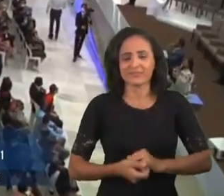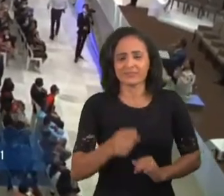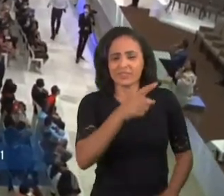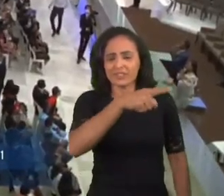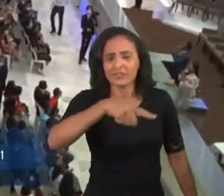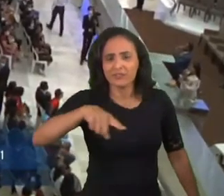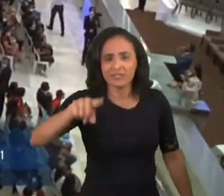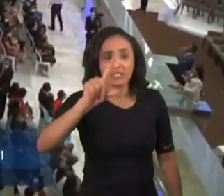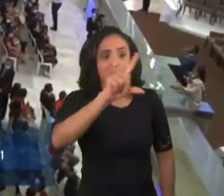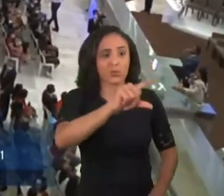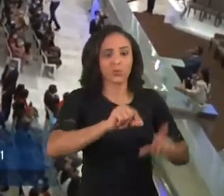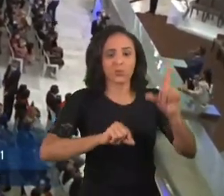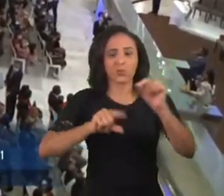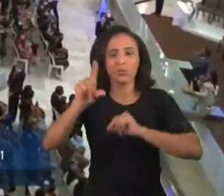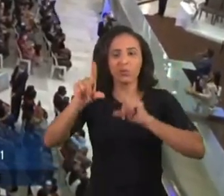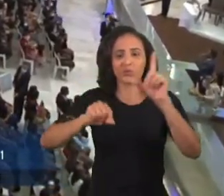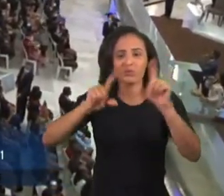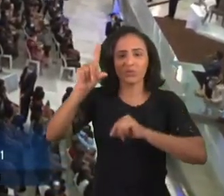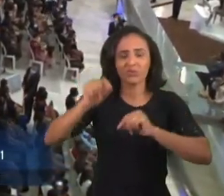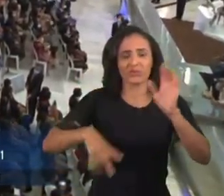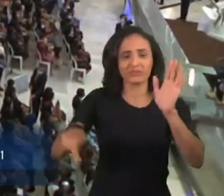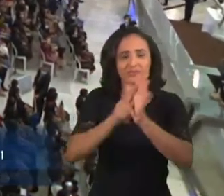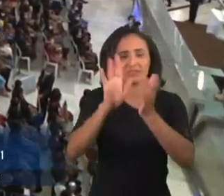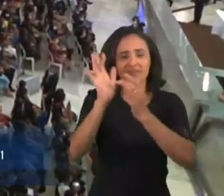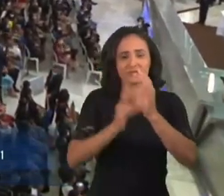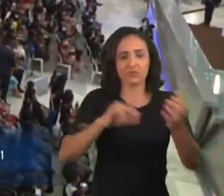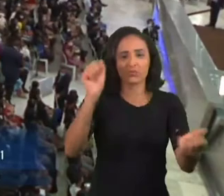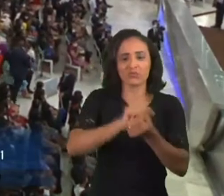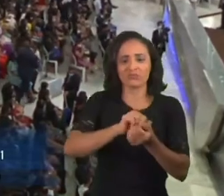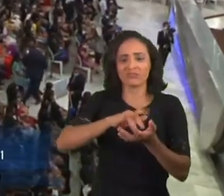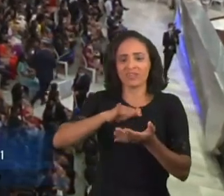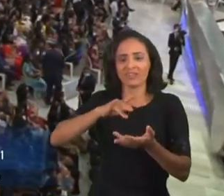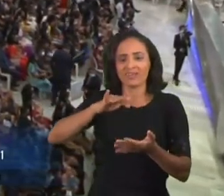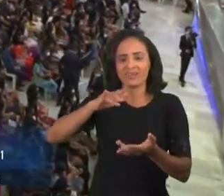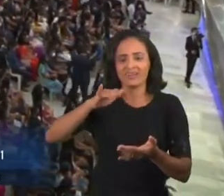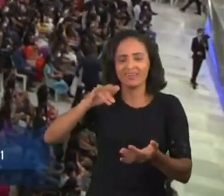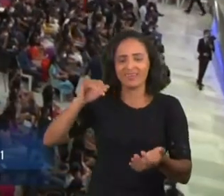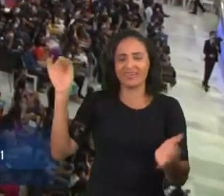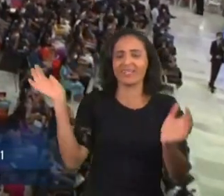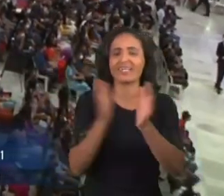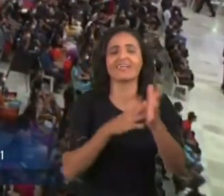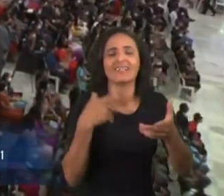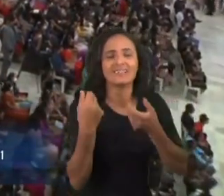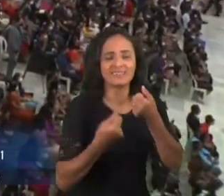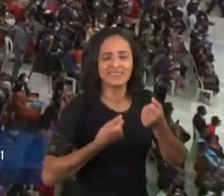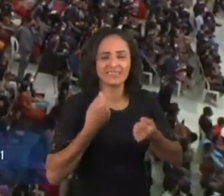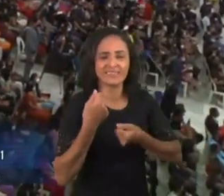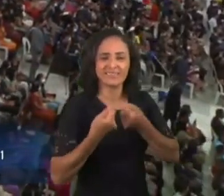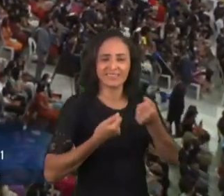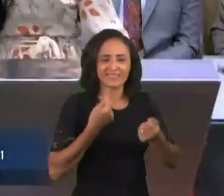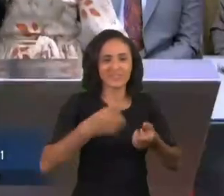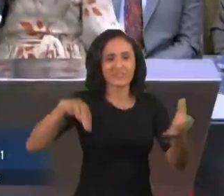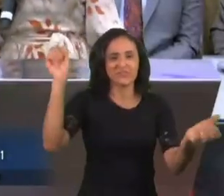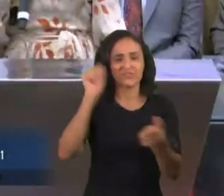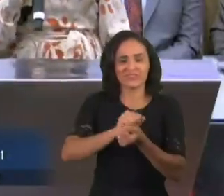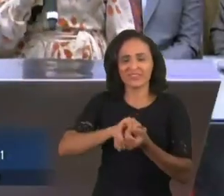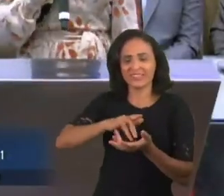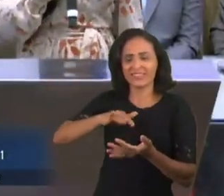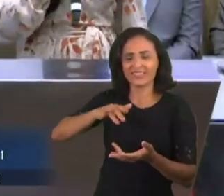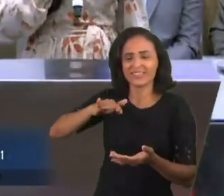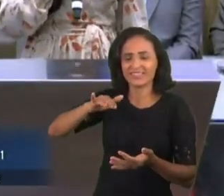é escolhido de Jesus. Oh, glória. Oh. Aleluia. Oh,